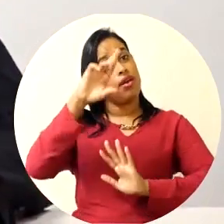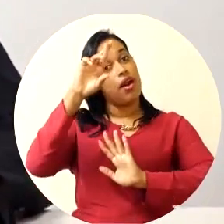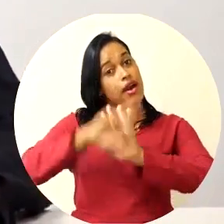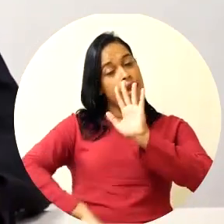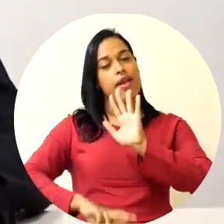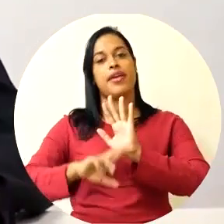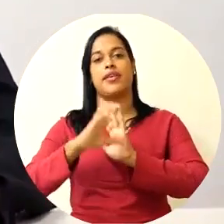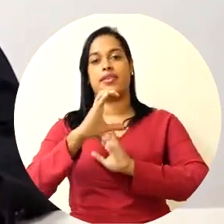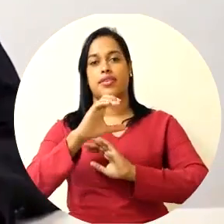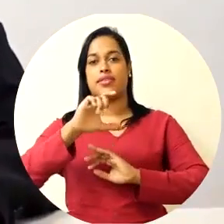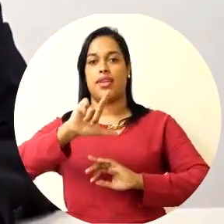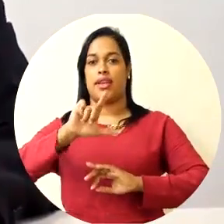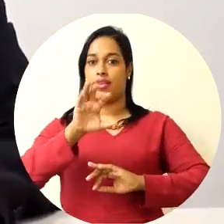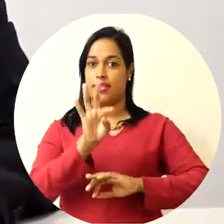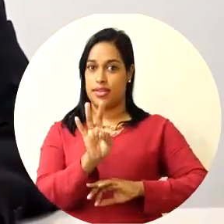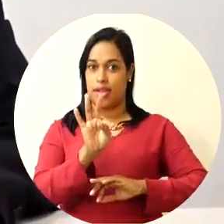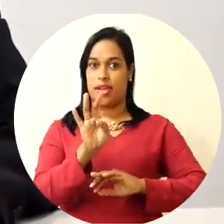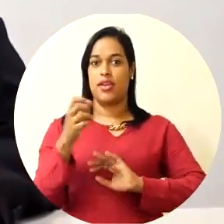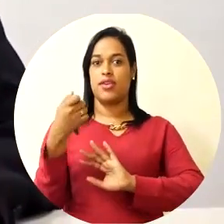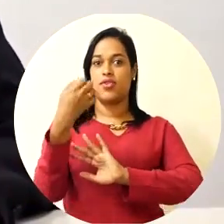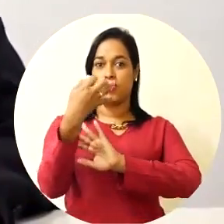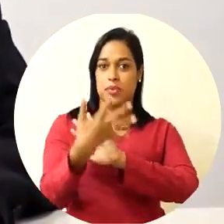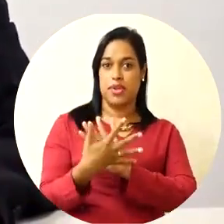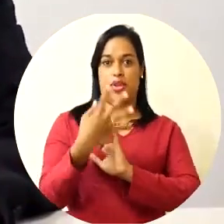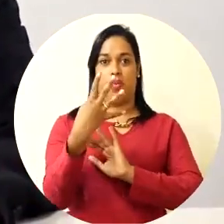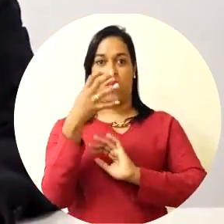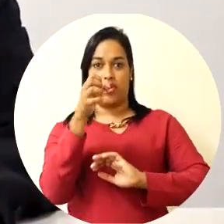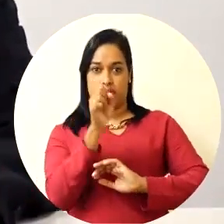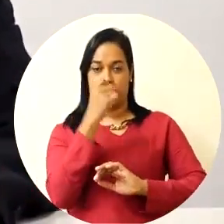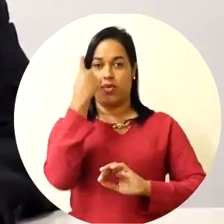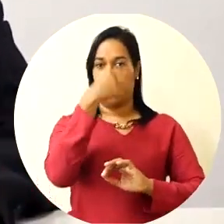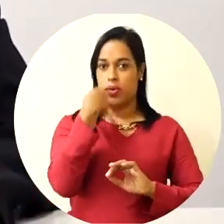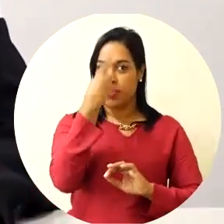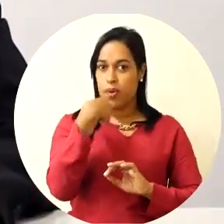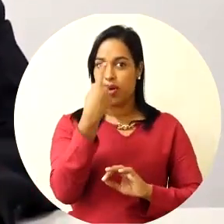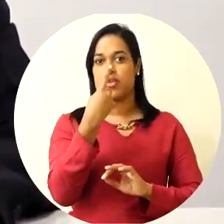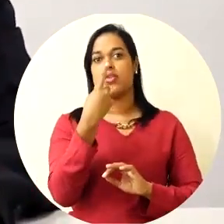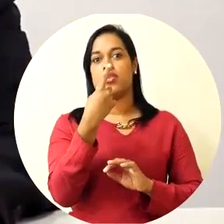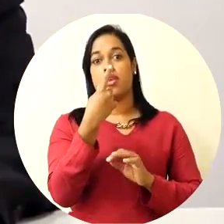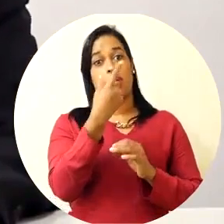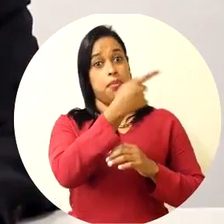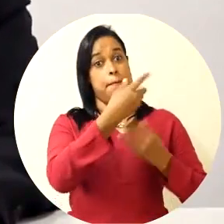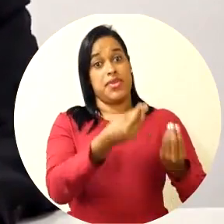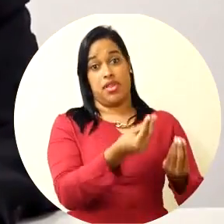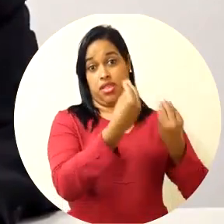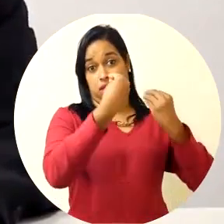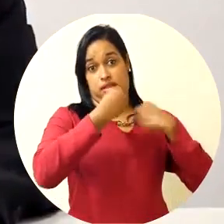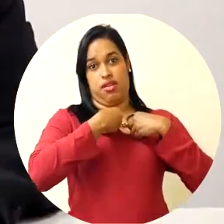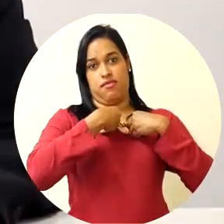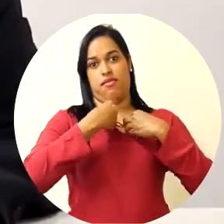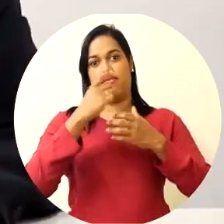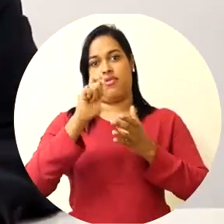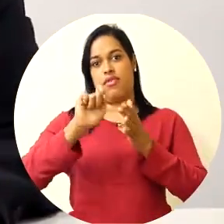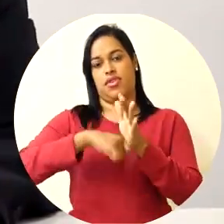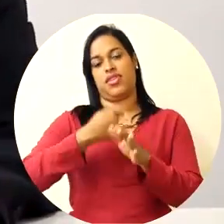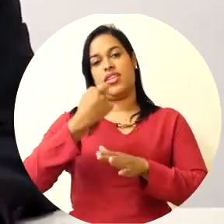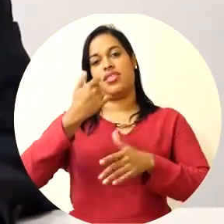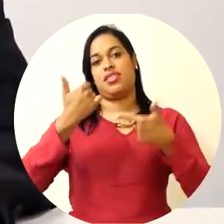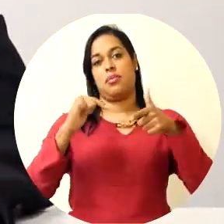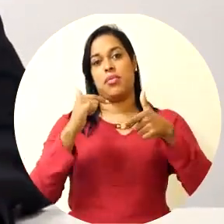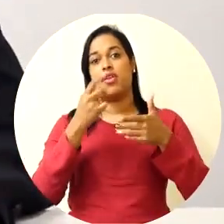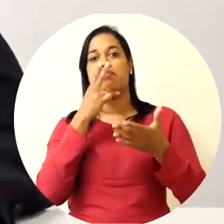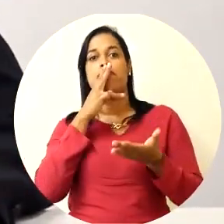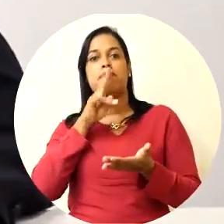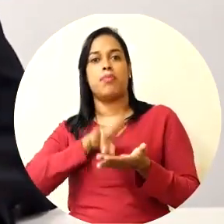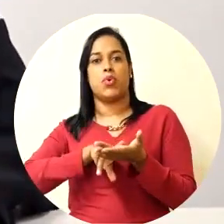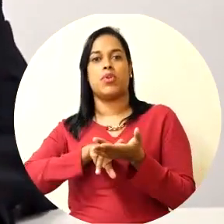Então, existem regras na CLT que diz que após 48 horas, o empregador, se não devolver a carteira de trabalho,